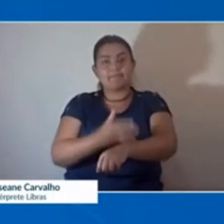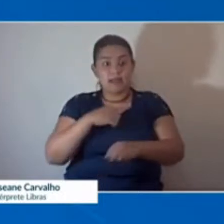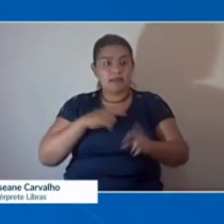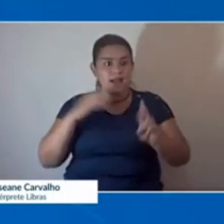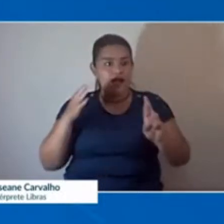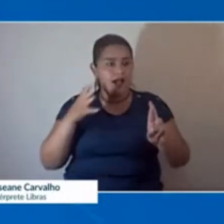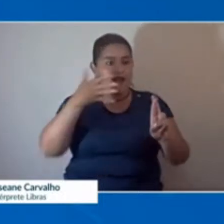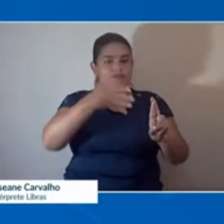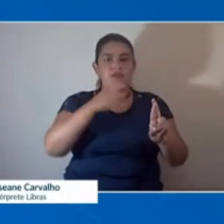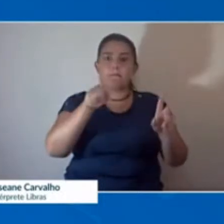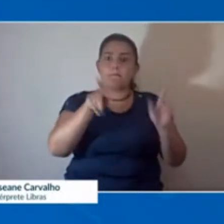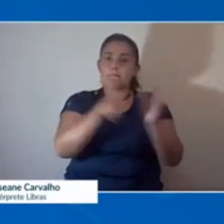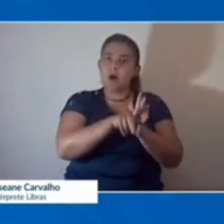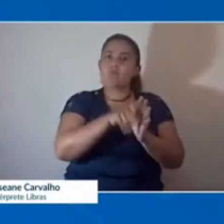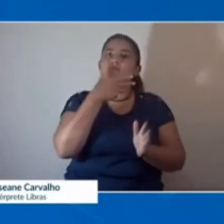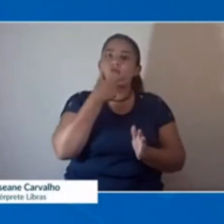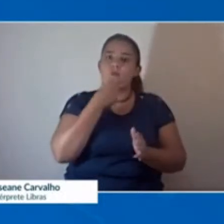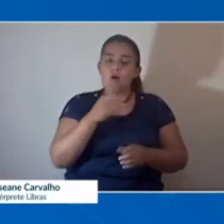homens no cinema.